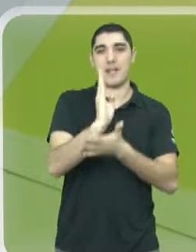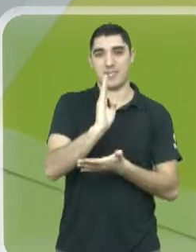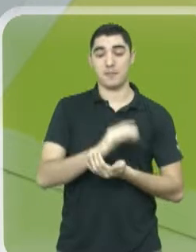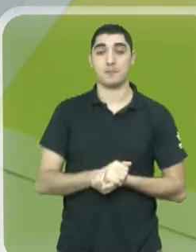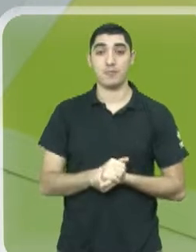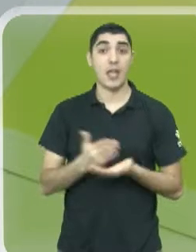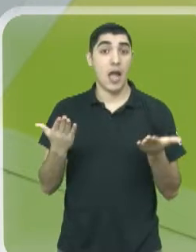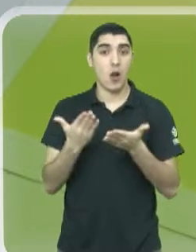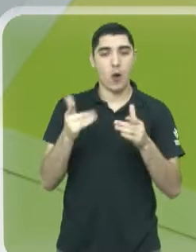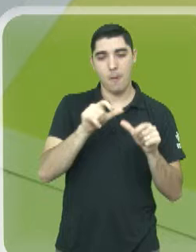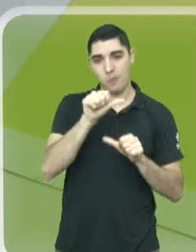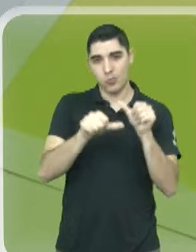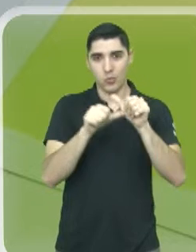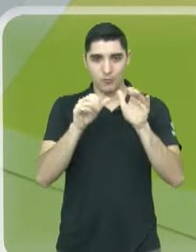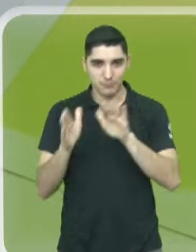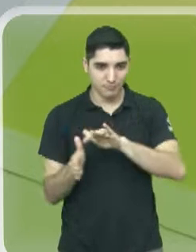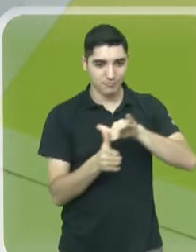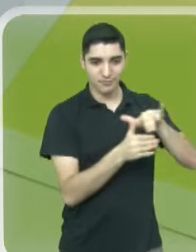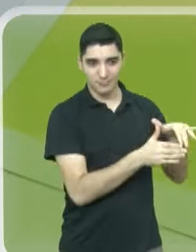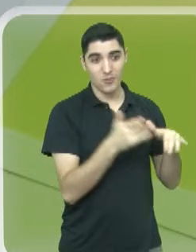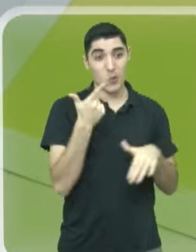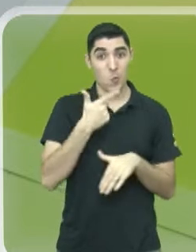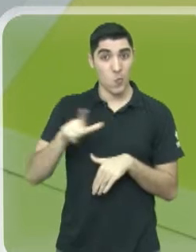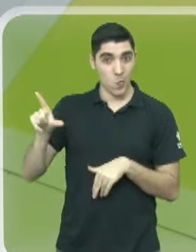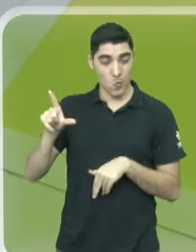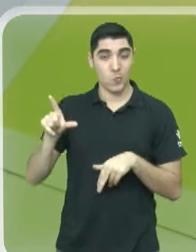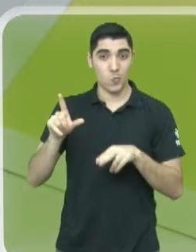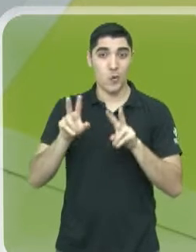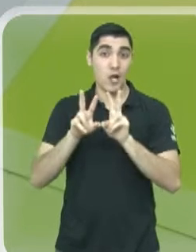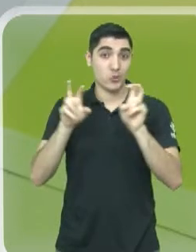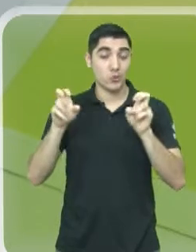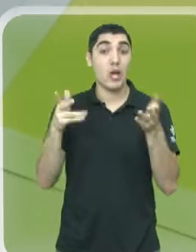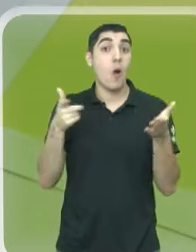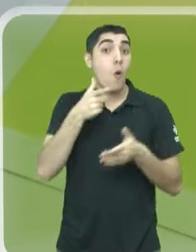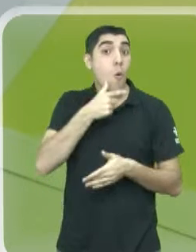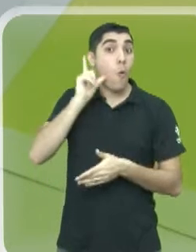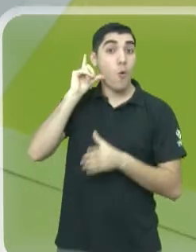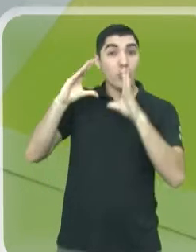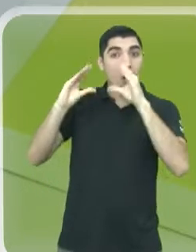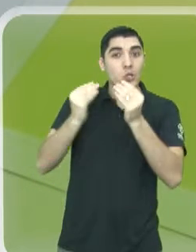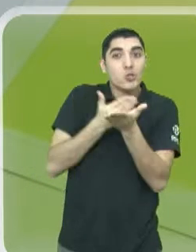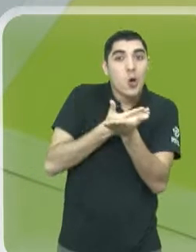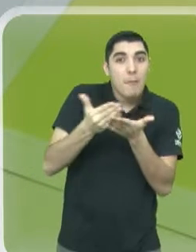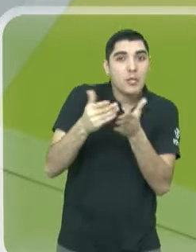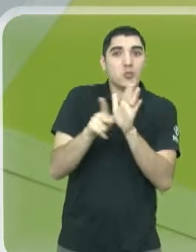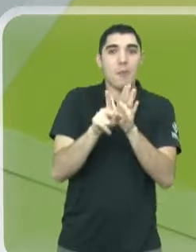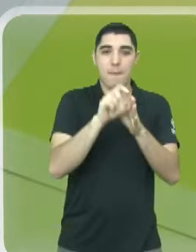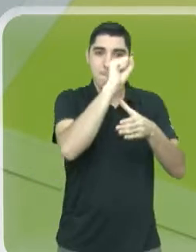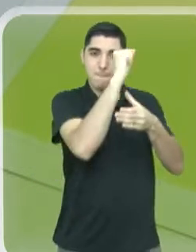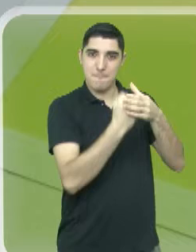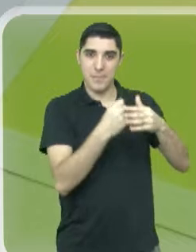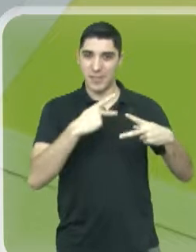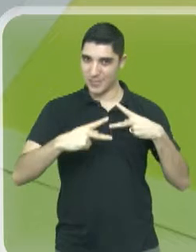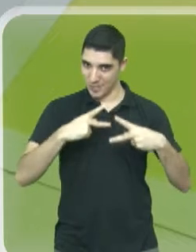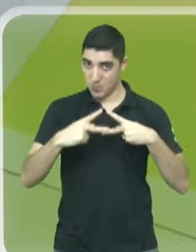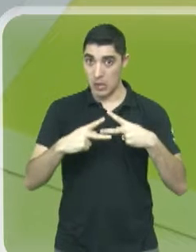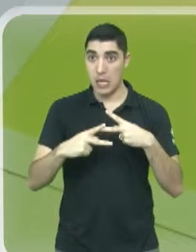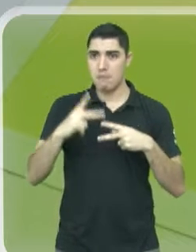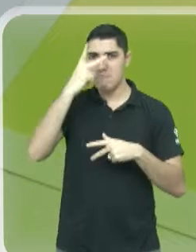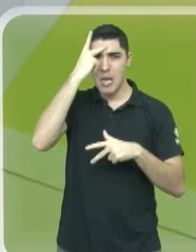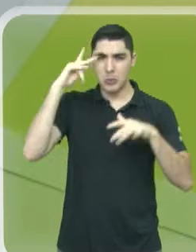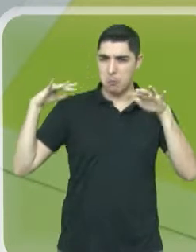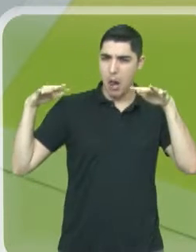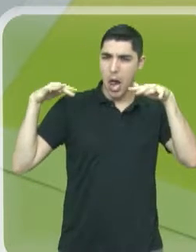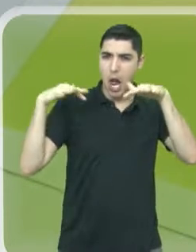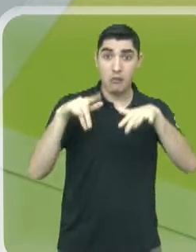Paulo, mudando a chavinha, mudando de assunto, porque ontem à noite começou o Campeonato Paulista para o São José Basquetebol. Com casa cheia, o Lineu de